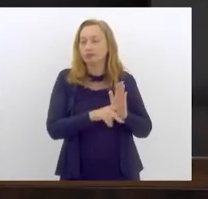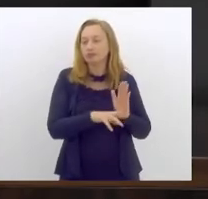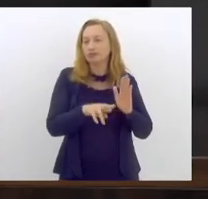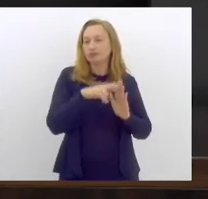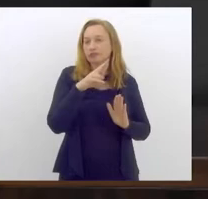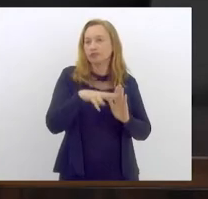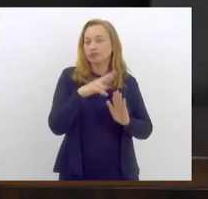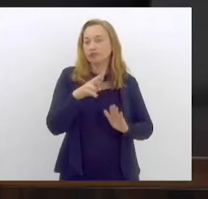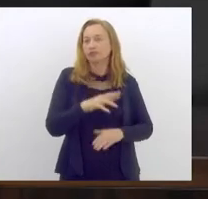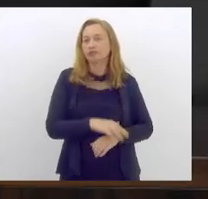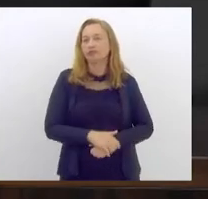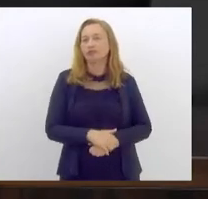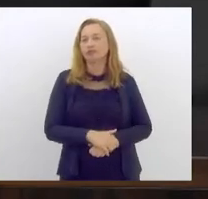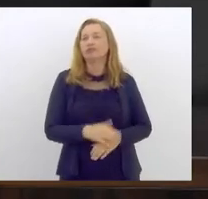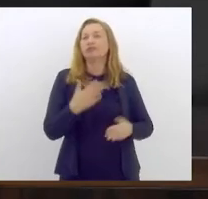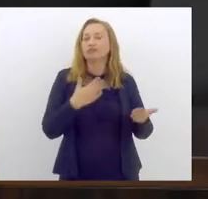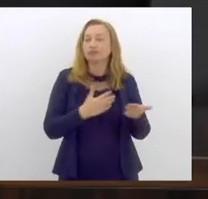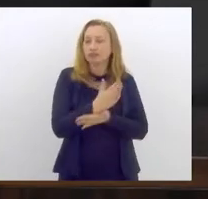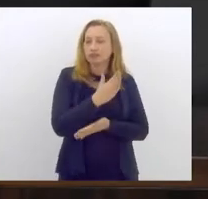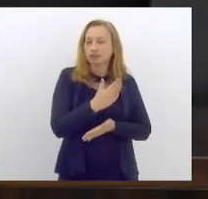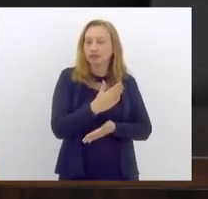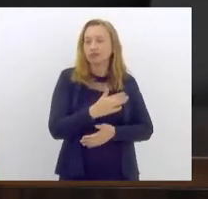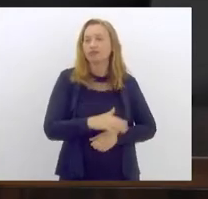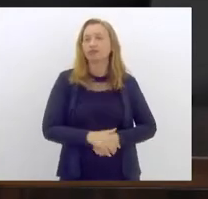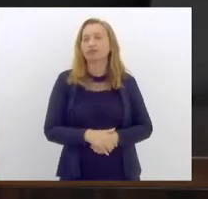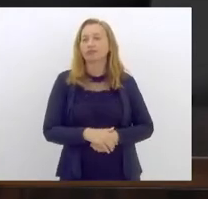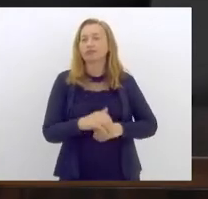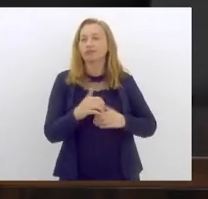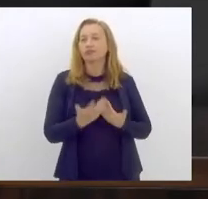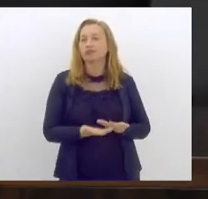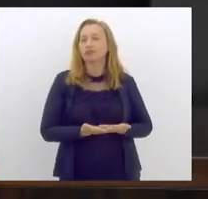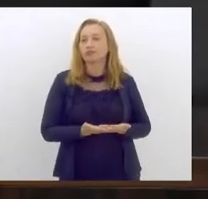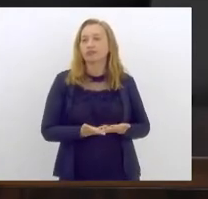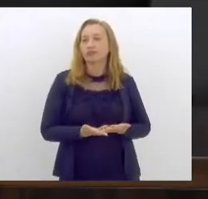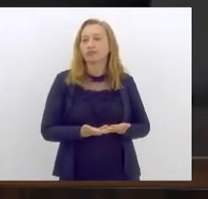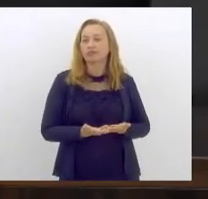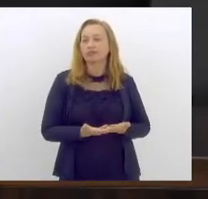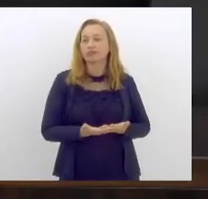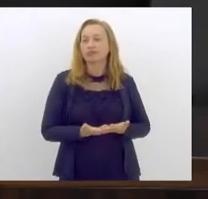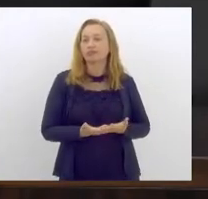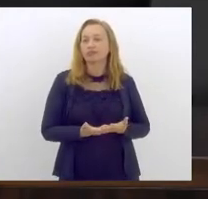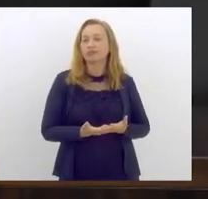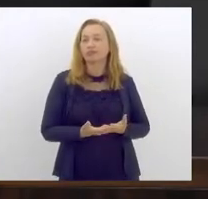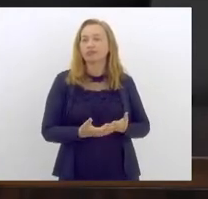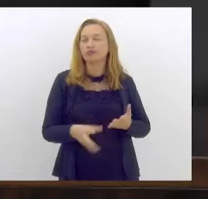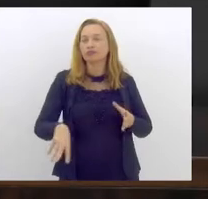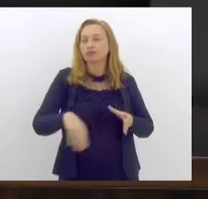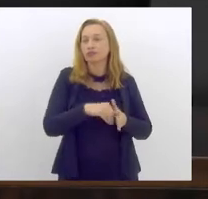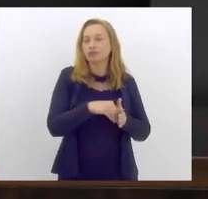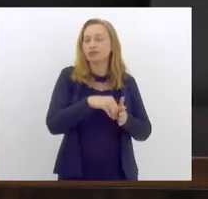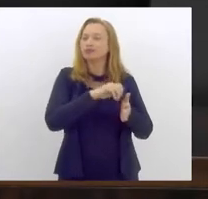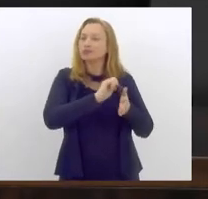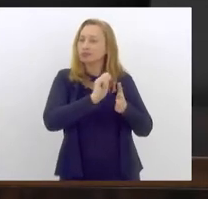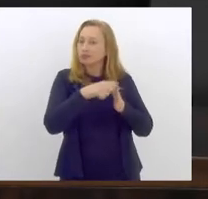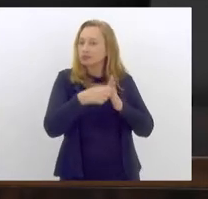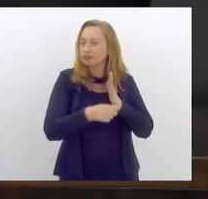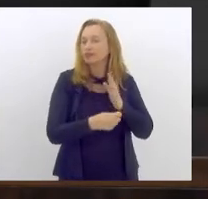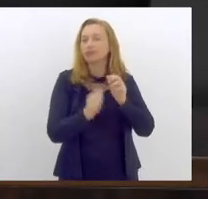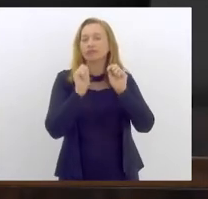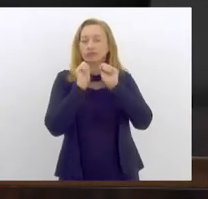passou foi aprovada e passou então a compor no calendário da alerj